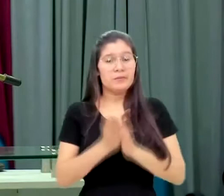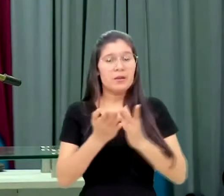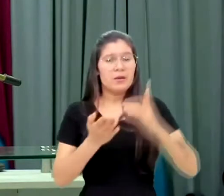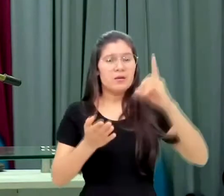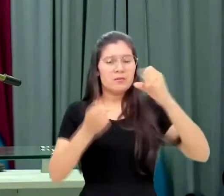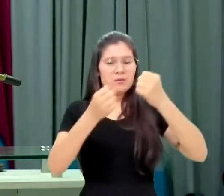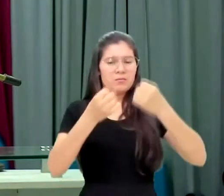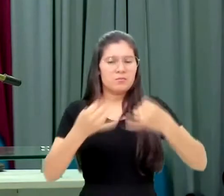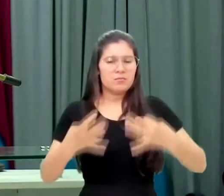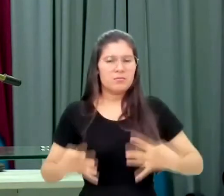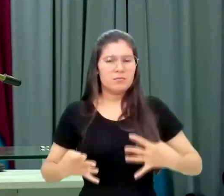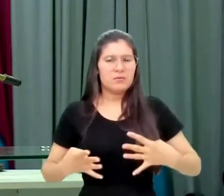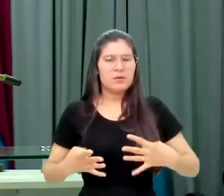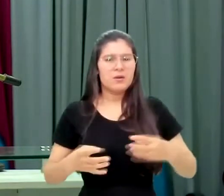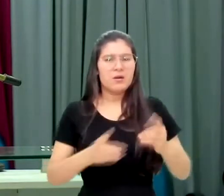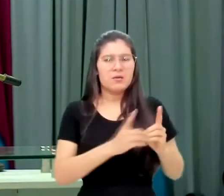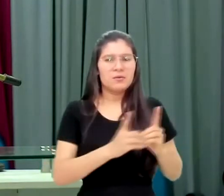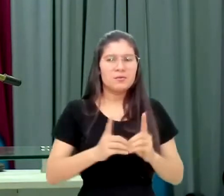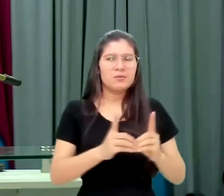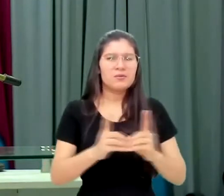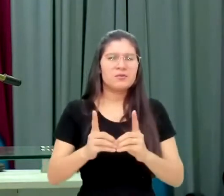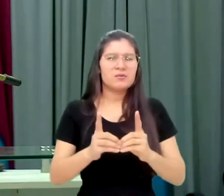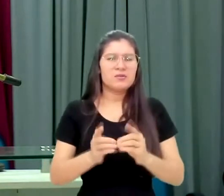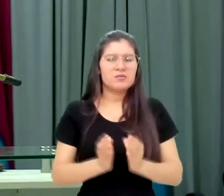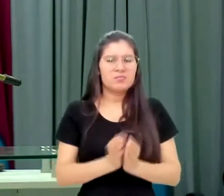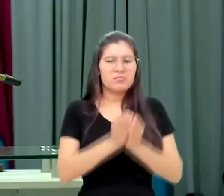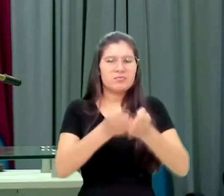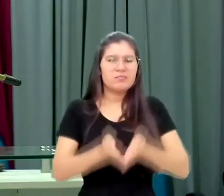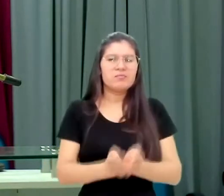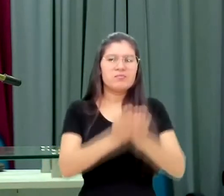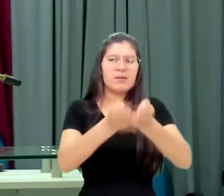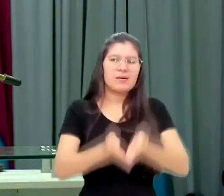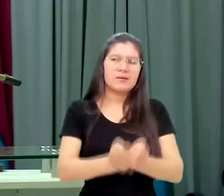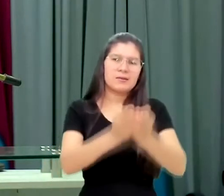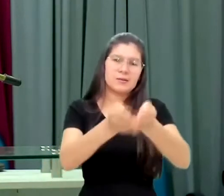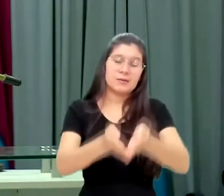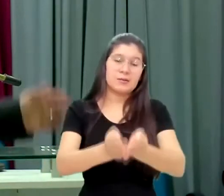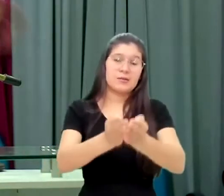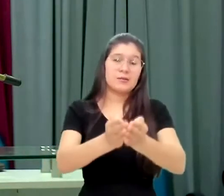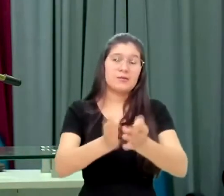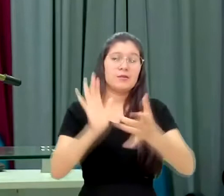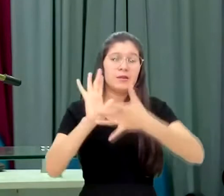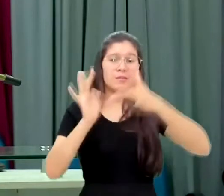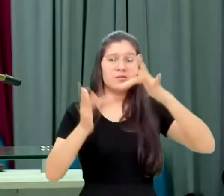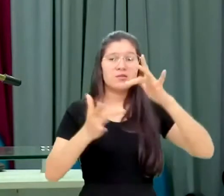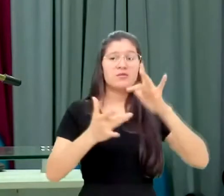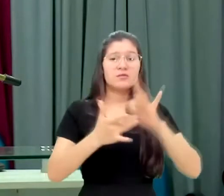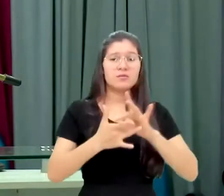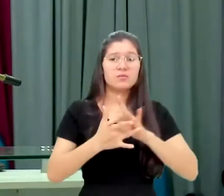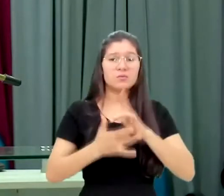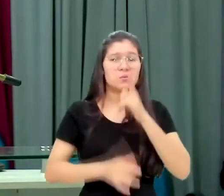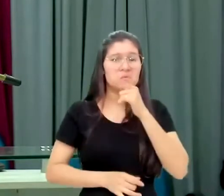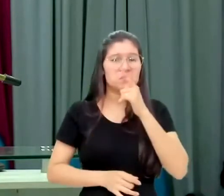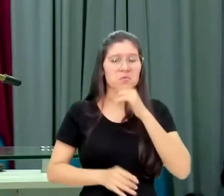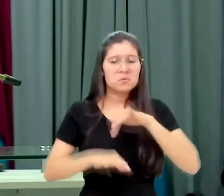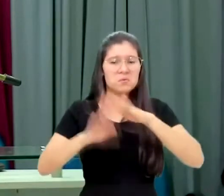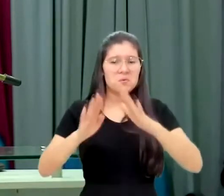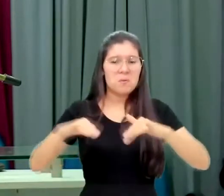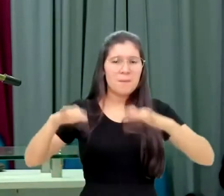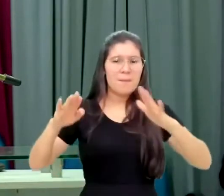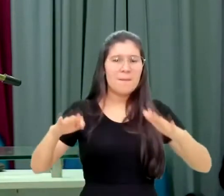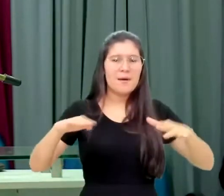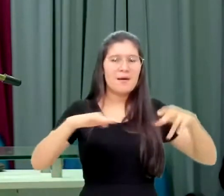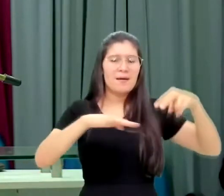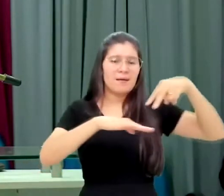um barco e Jesus veio andando sobre o mar. E quando os discípulos ali se assustaram, porque havia